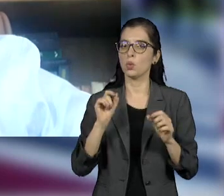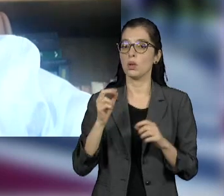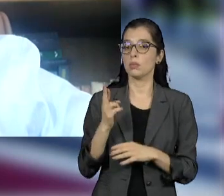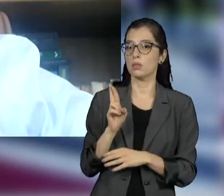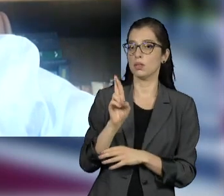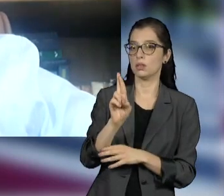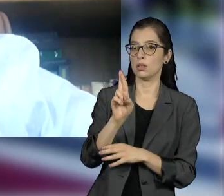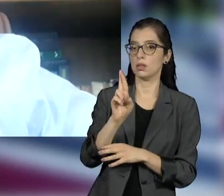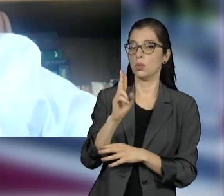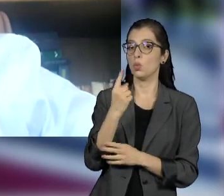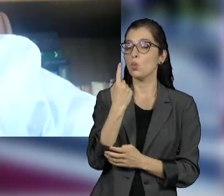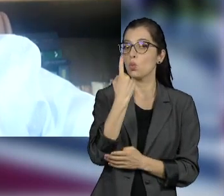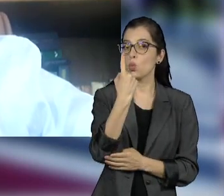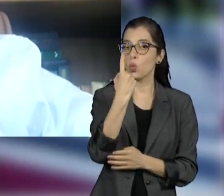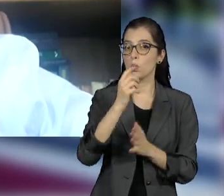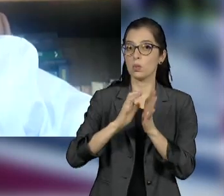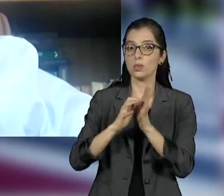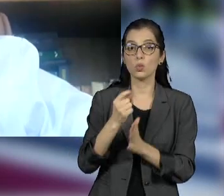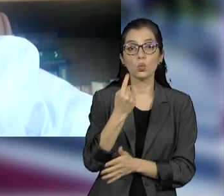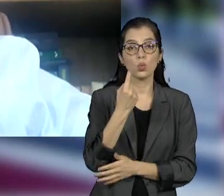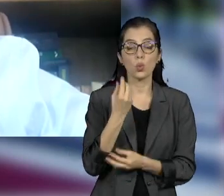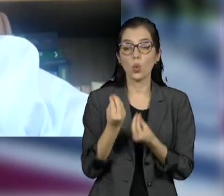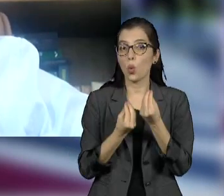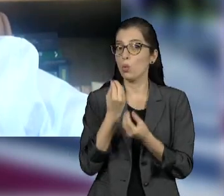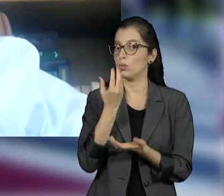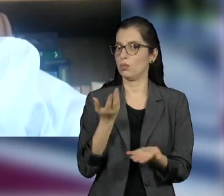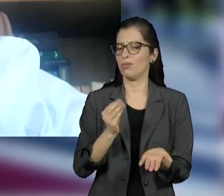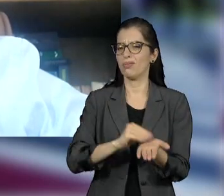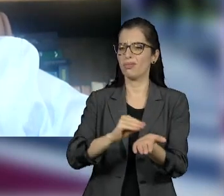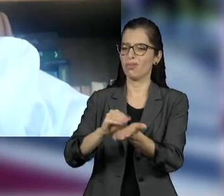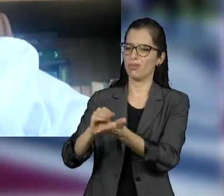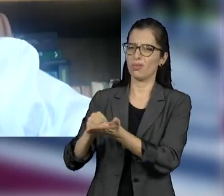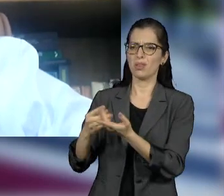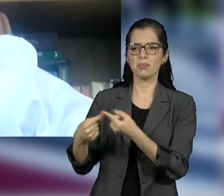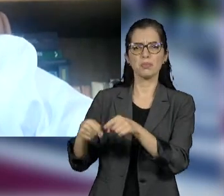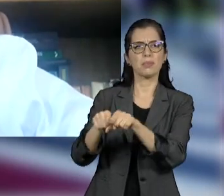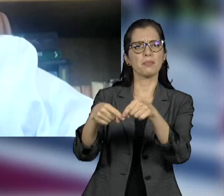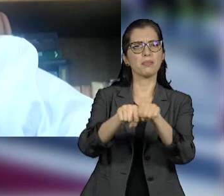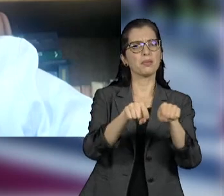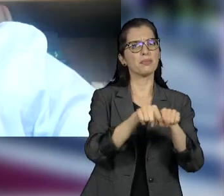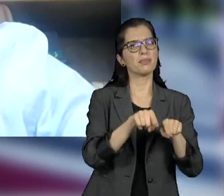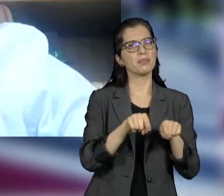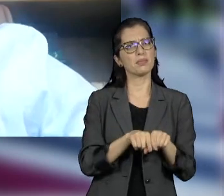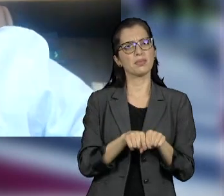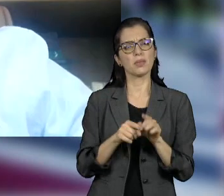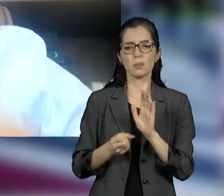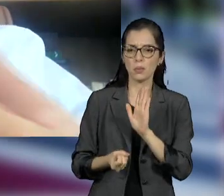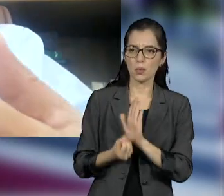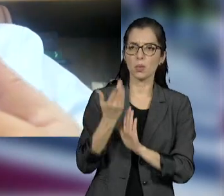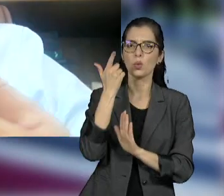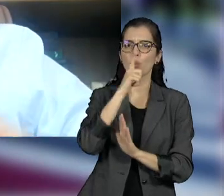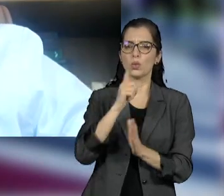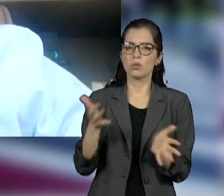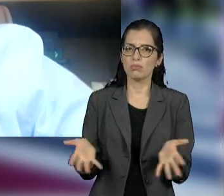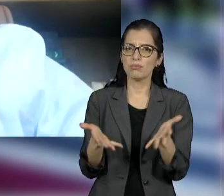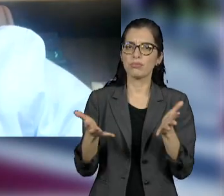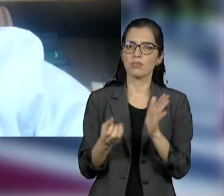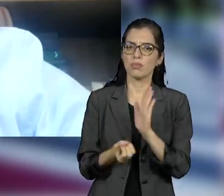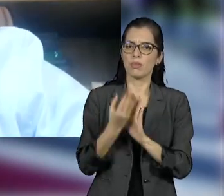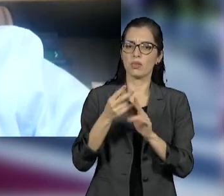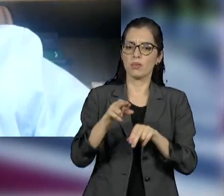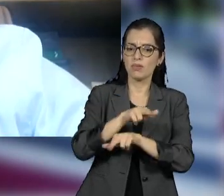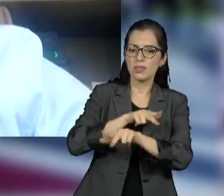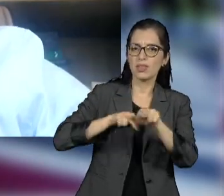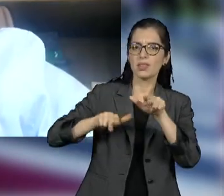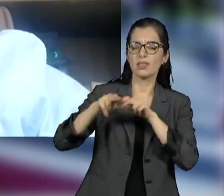efeito colateral do fim das coligações proporcionais para a montagem de chapas de vereadores. De forma que em muitas cidades